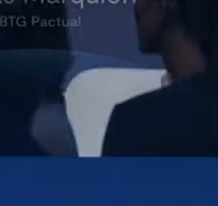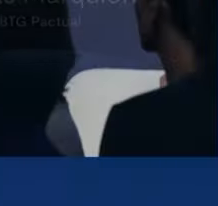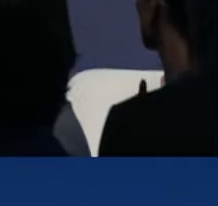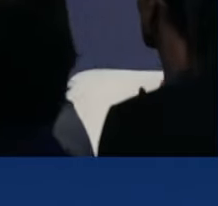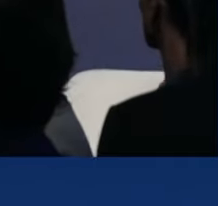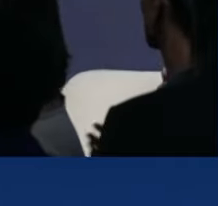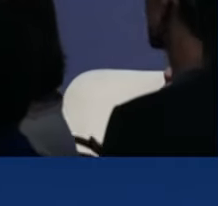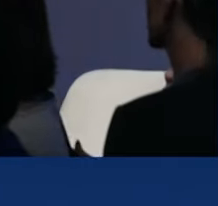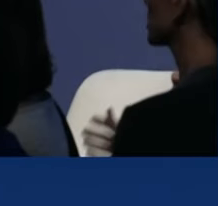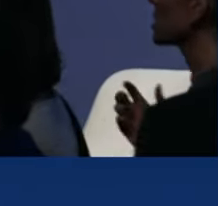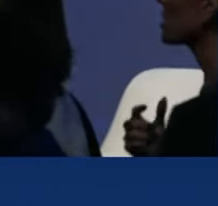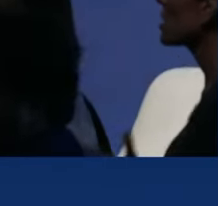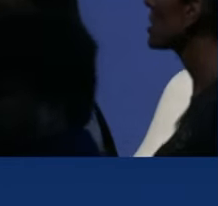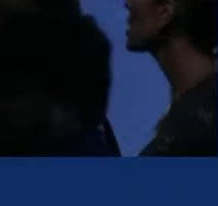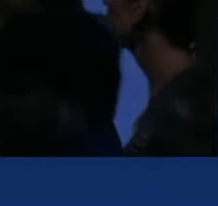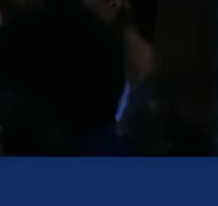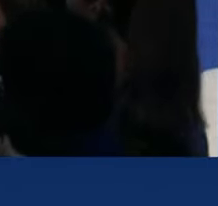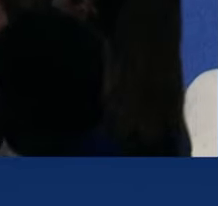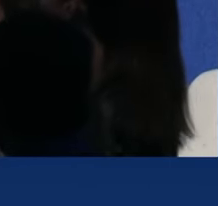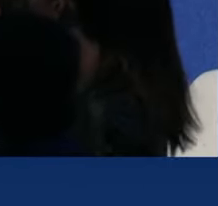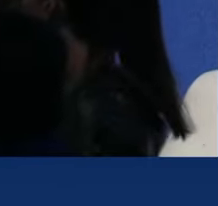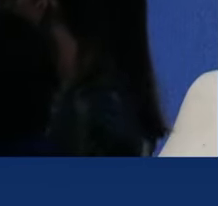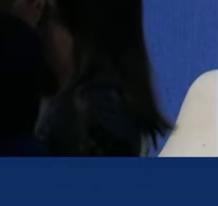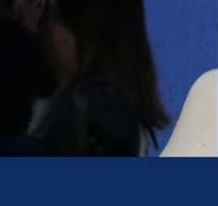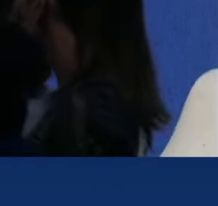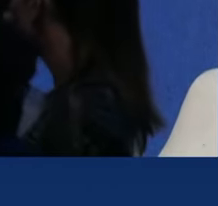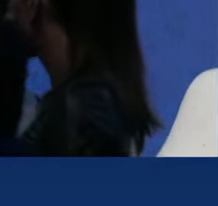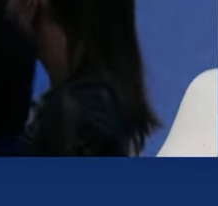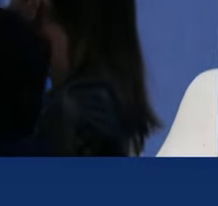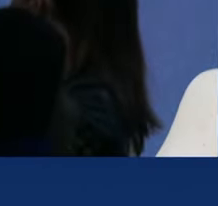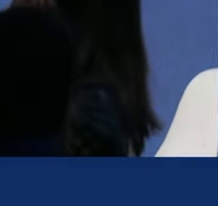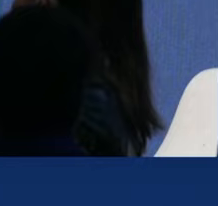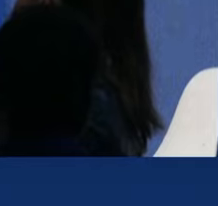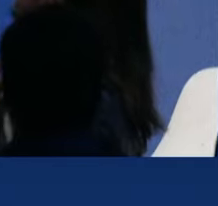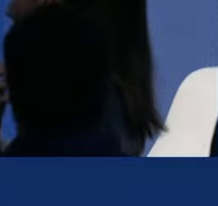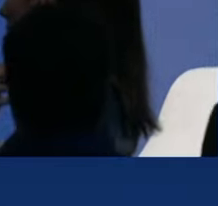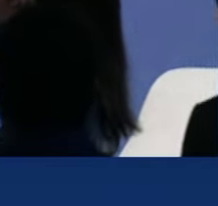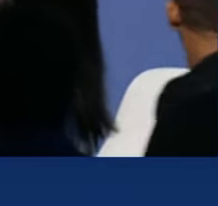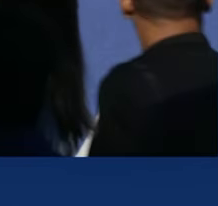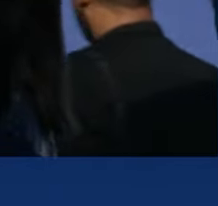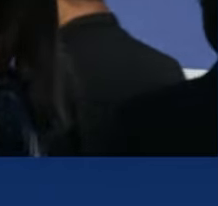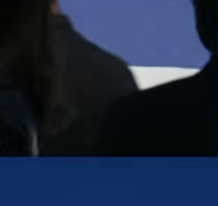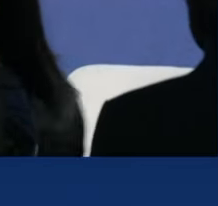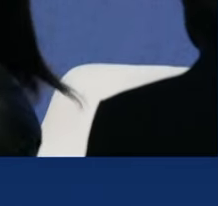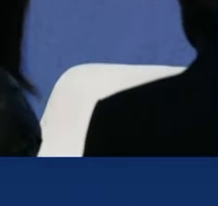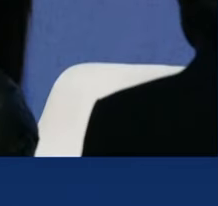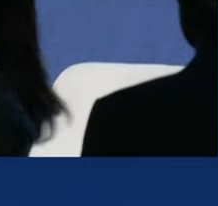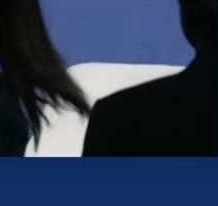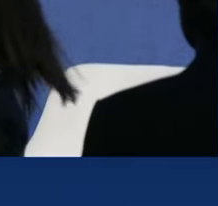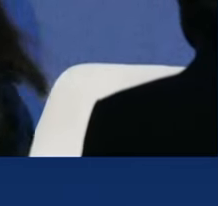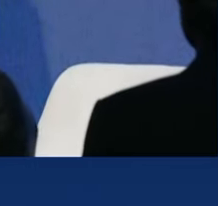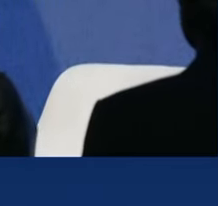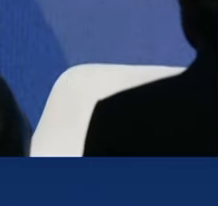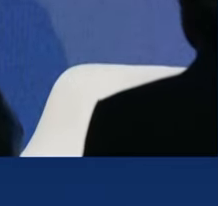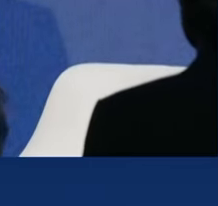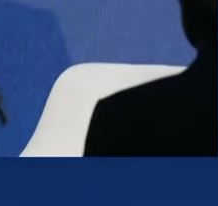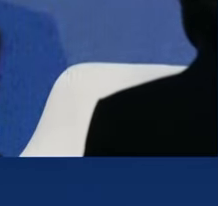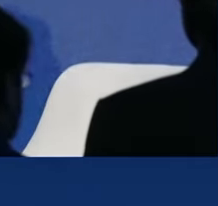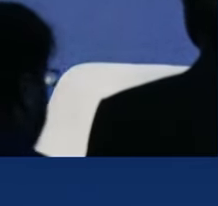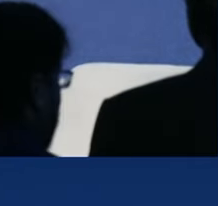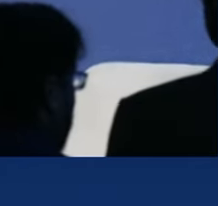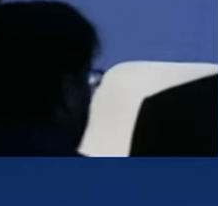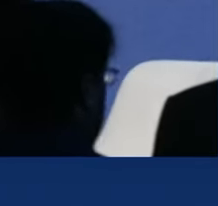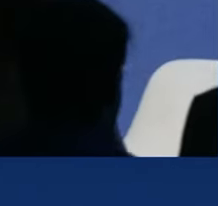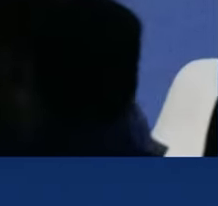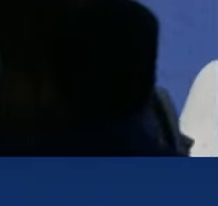Olá a todos muito bom dia sejam todos muito bem-vindos à nossa conferência desse ano eu sou Lucas